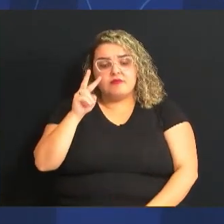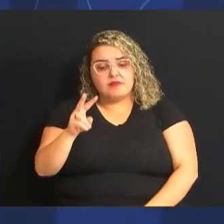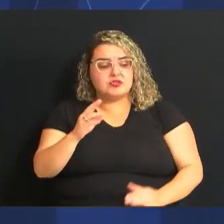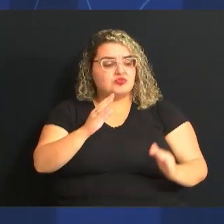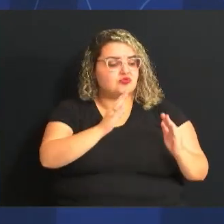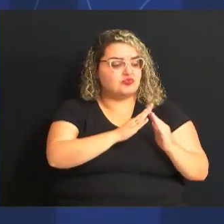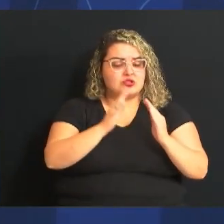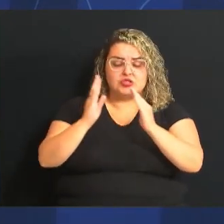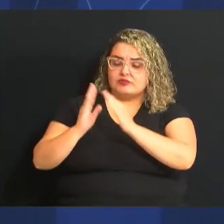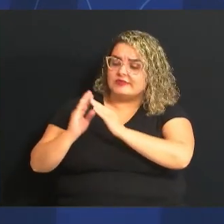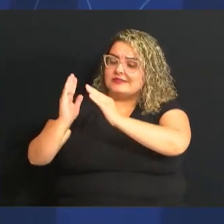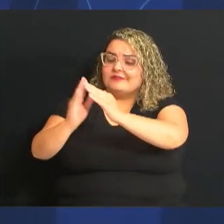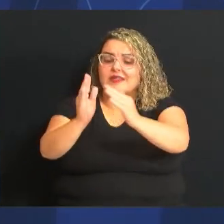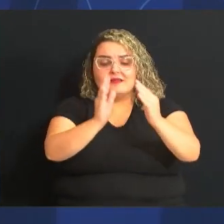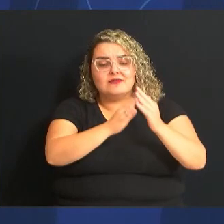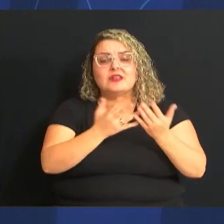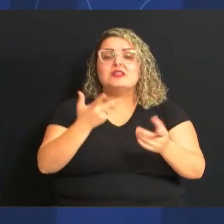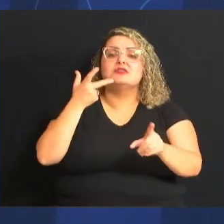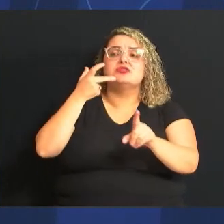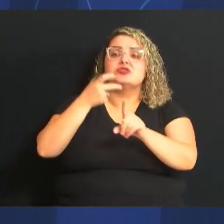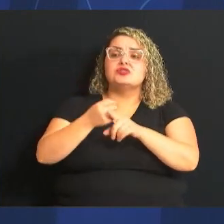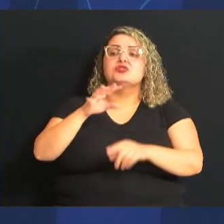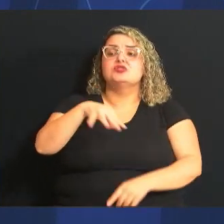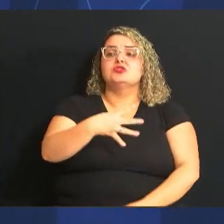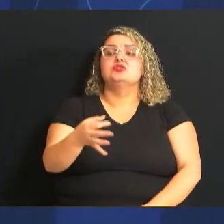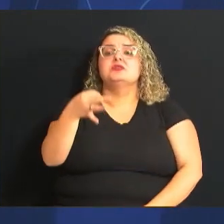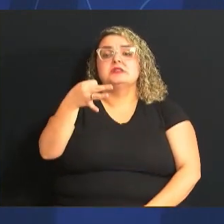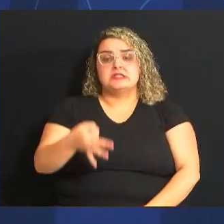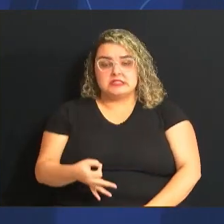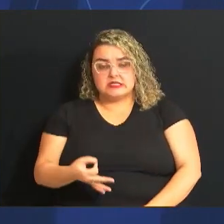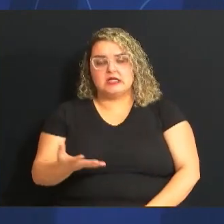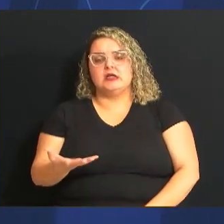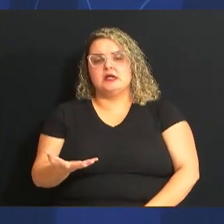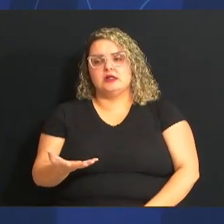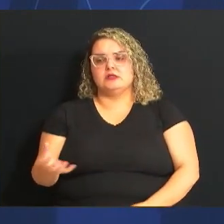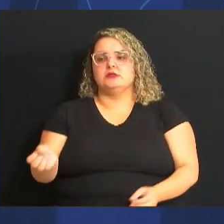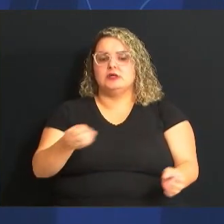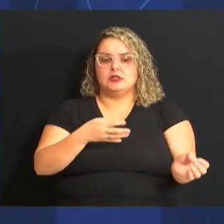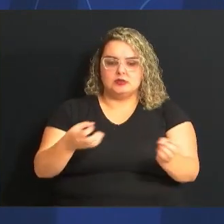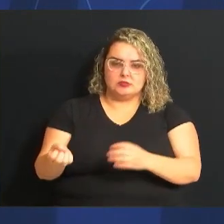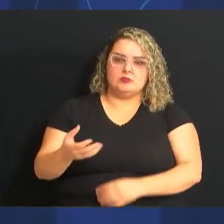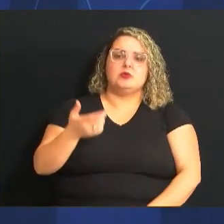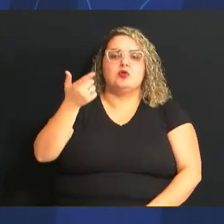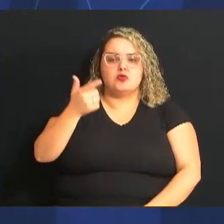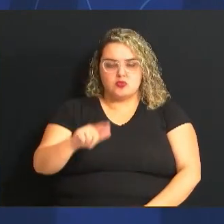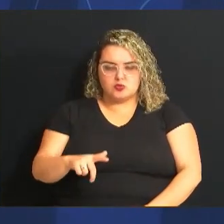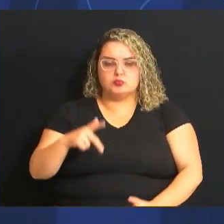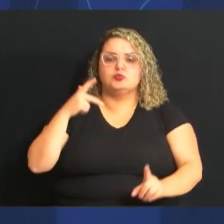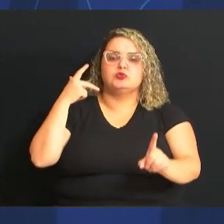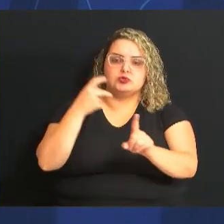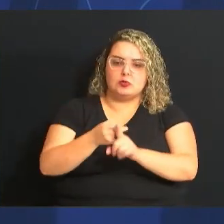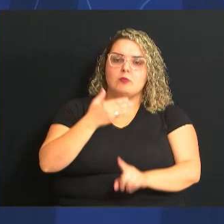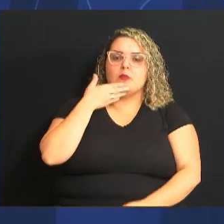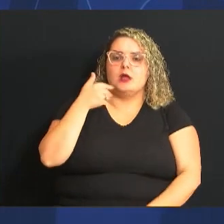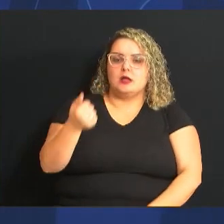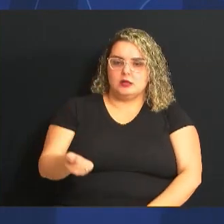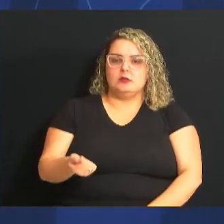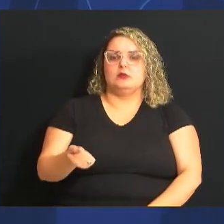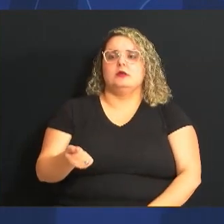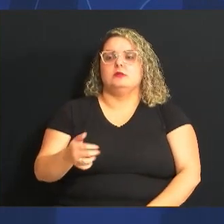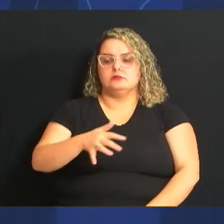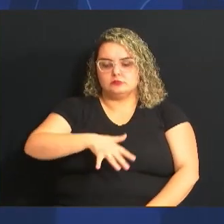que, se a Covid atingir você, não tenha sintomas tão graves. Eu tive Covid antes da vacina